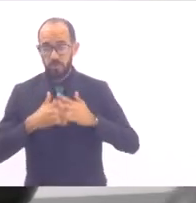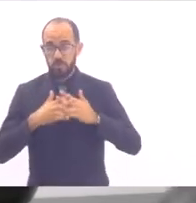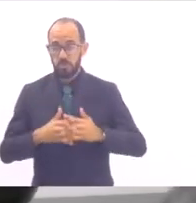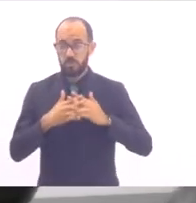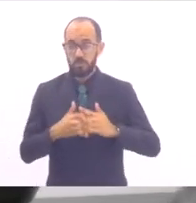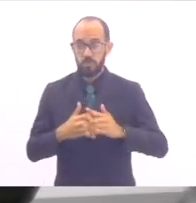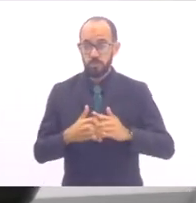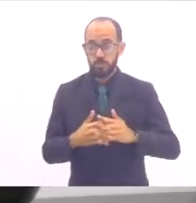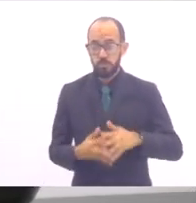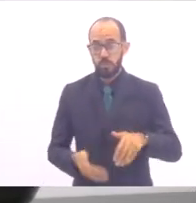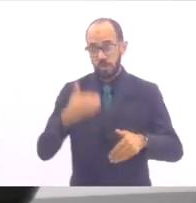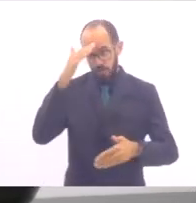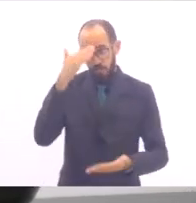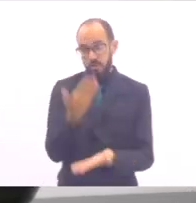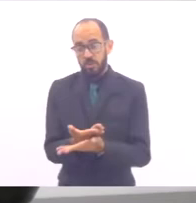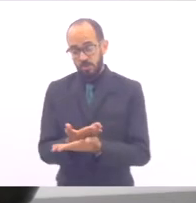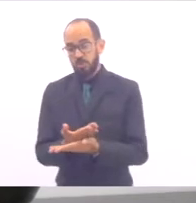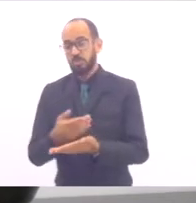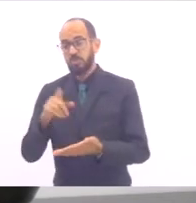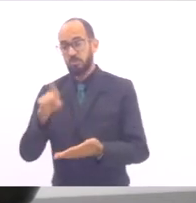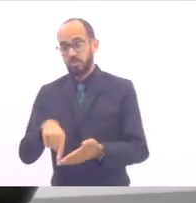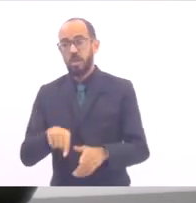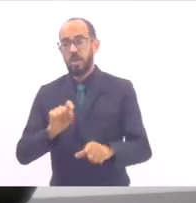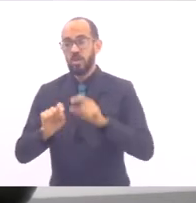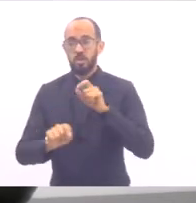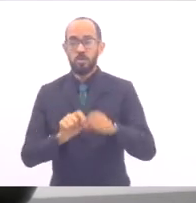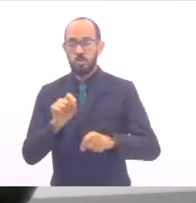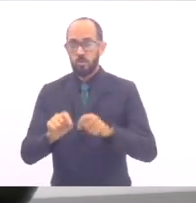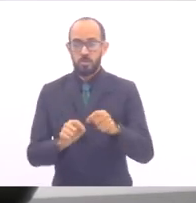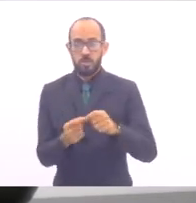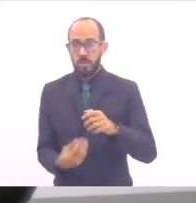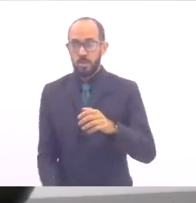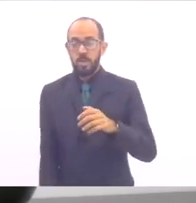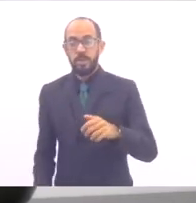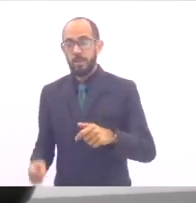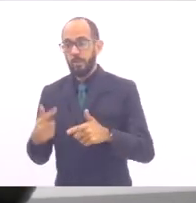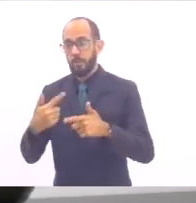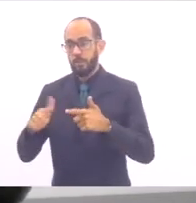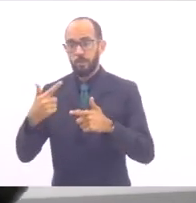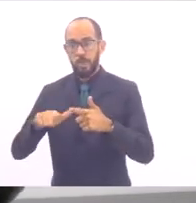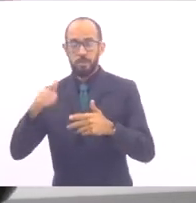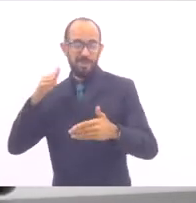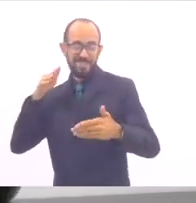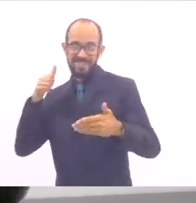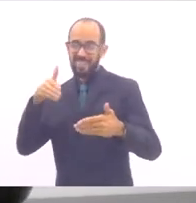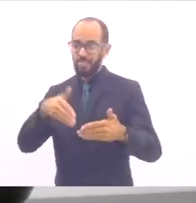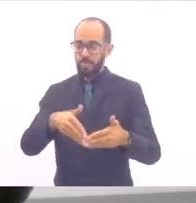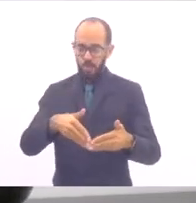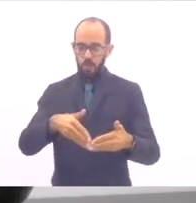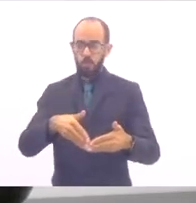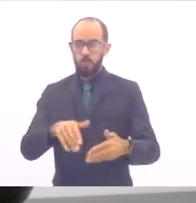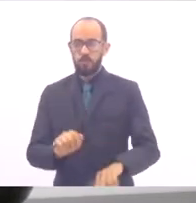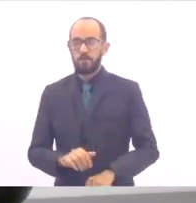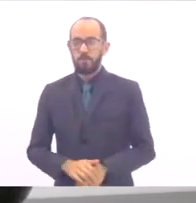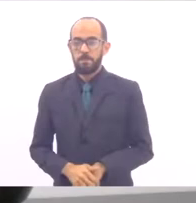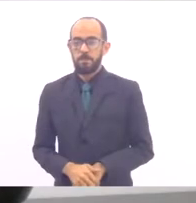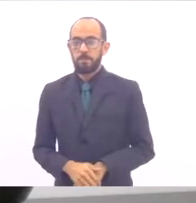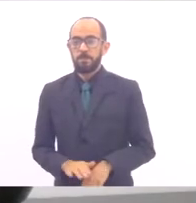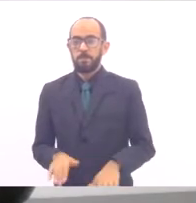é o cerne de todo o conflito que hoje estamos enfrentando.